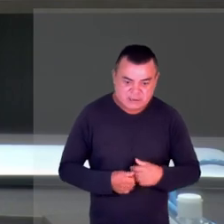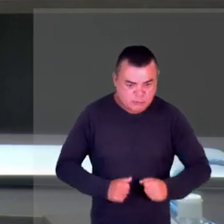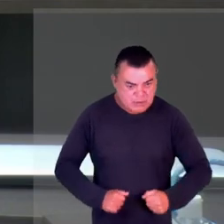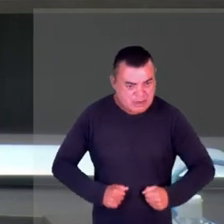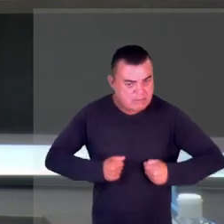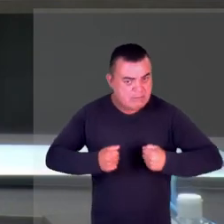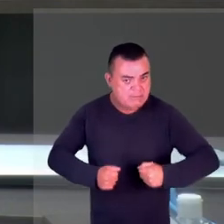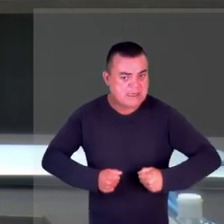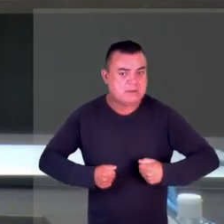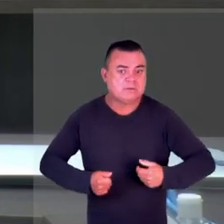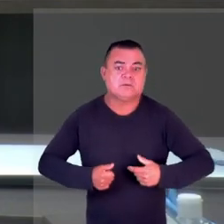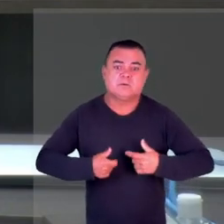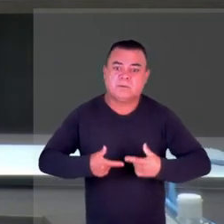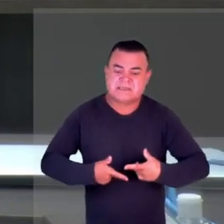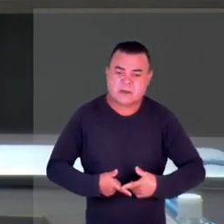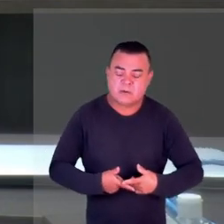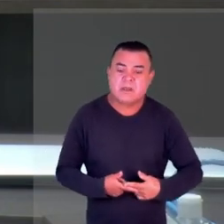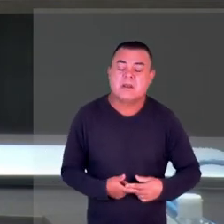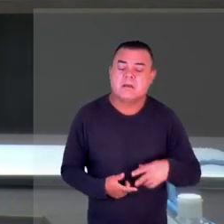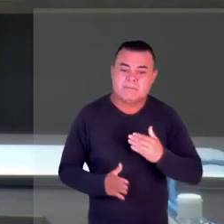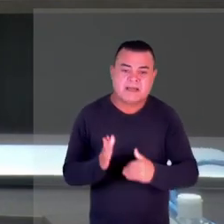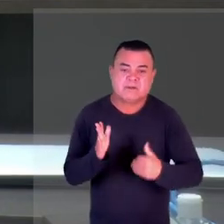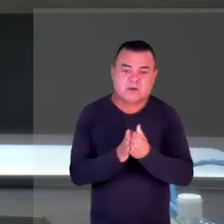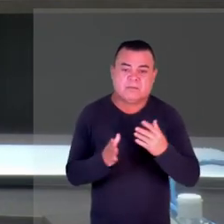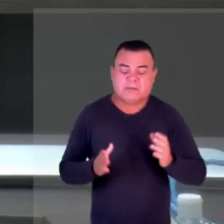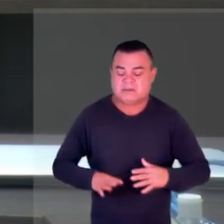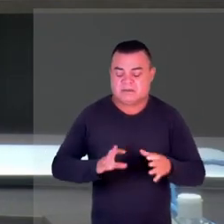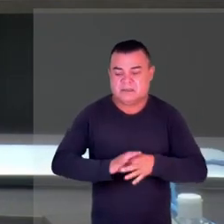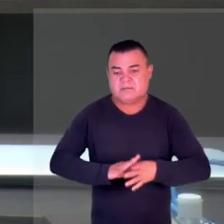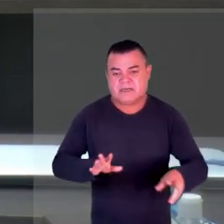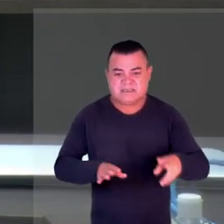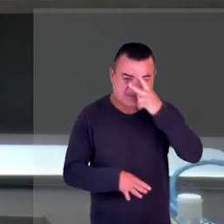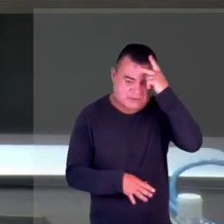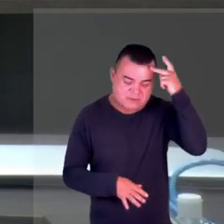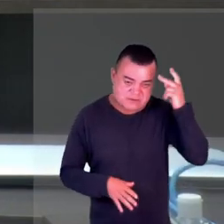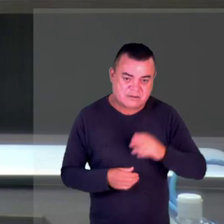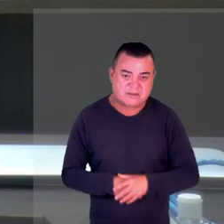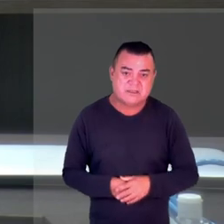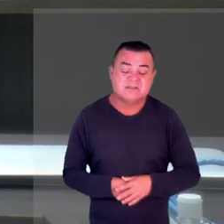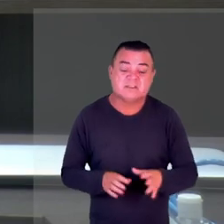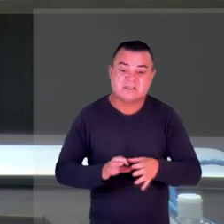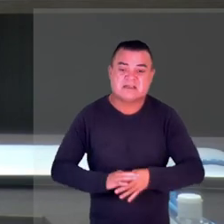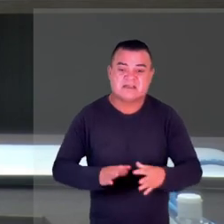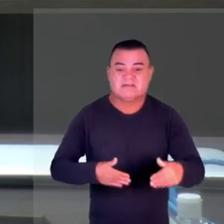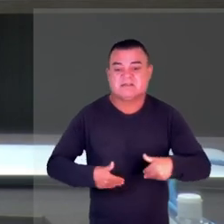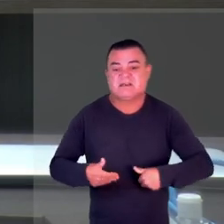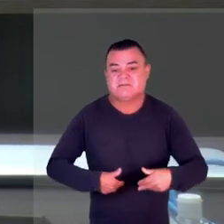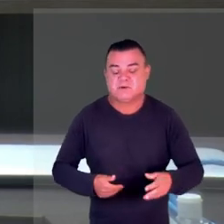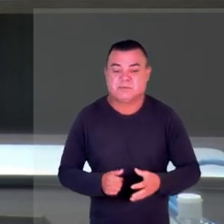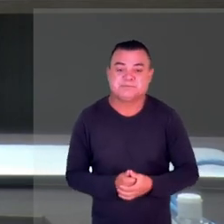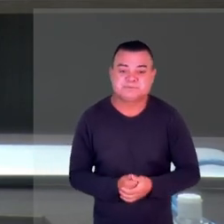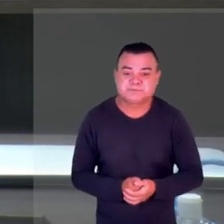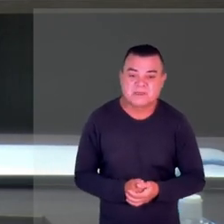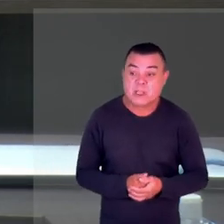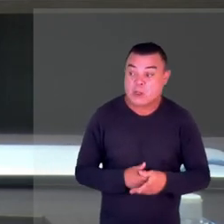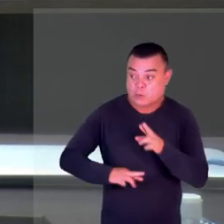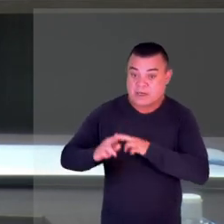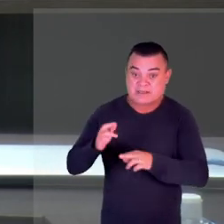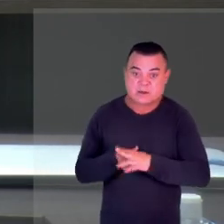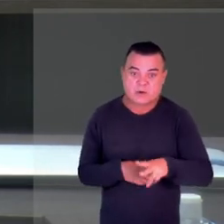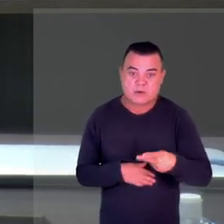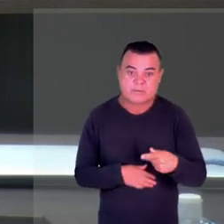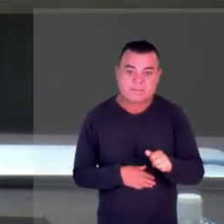maior para liberar as pessoas eh de estarem Livres da fome é isso com relação ao